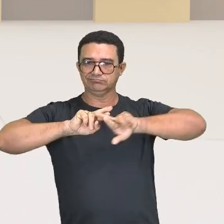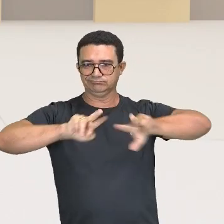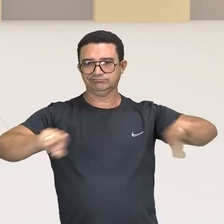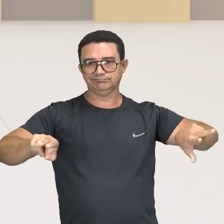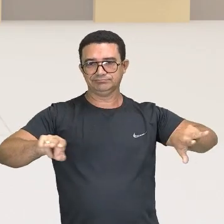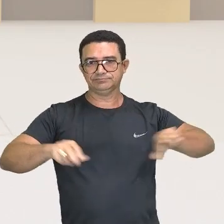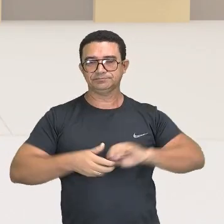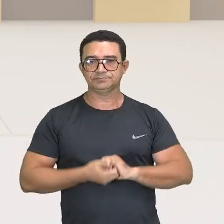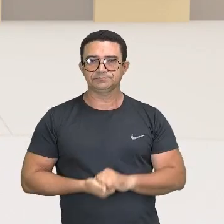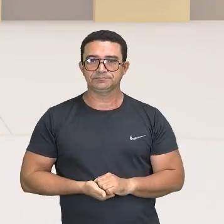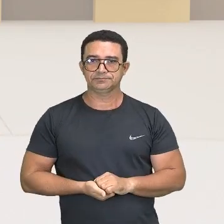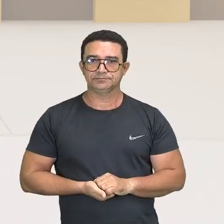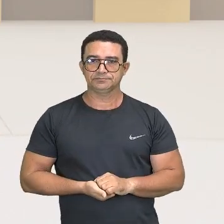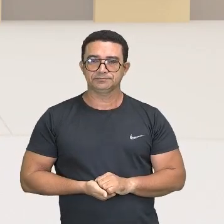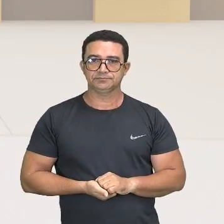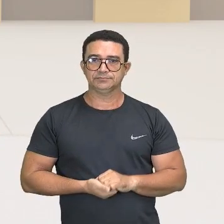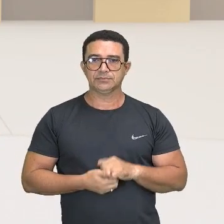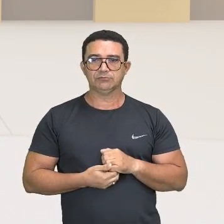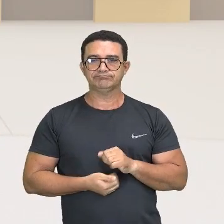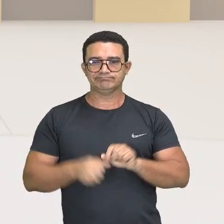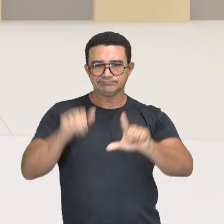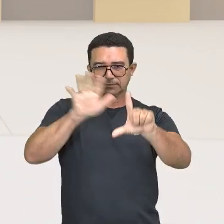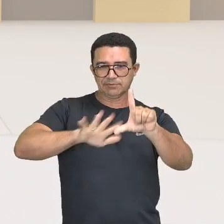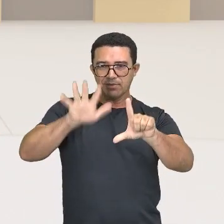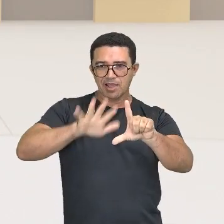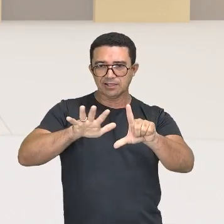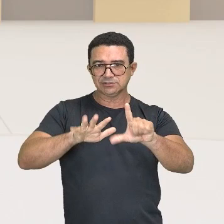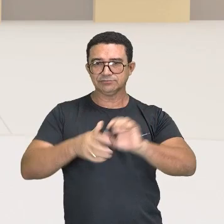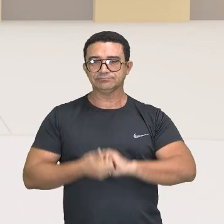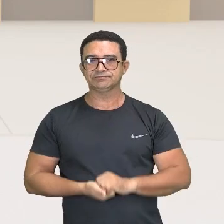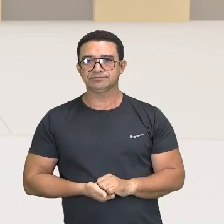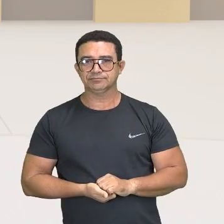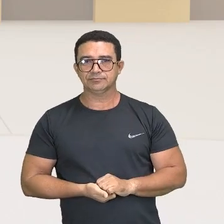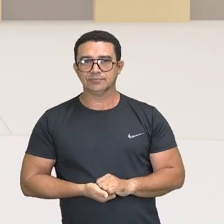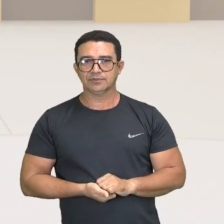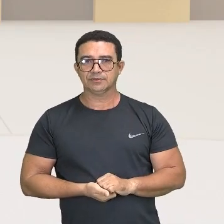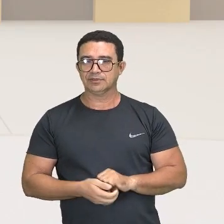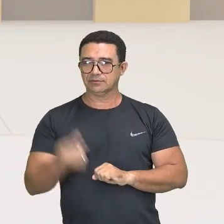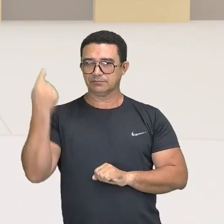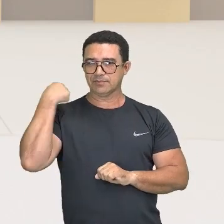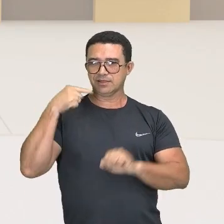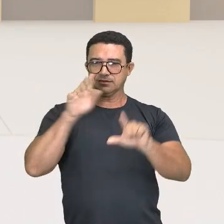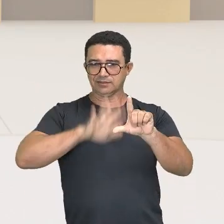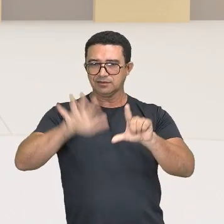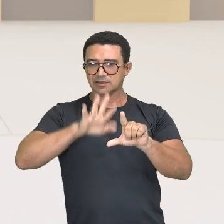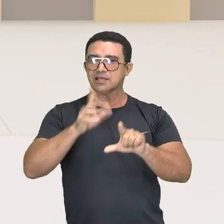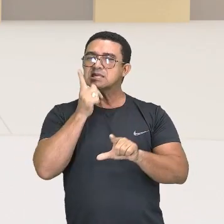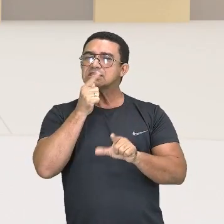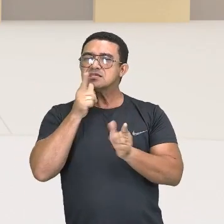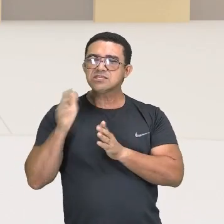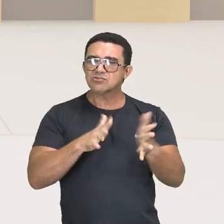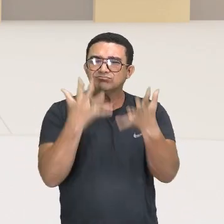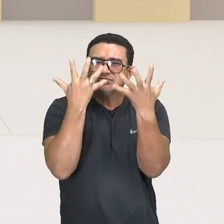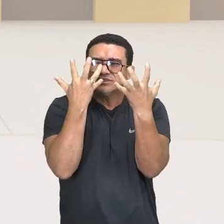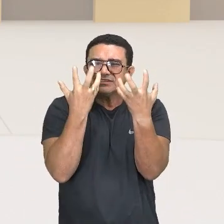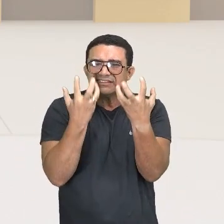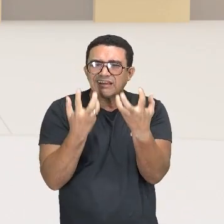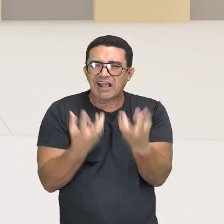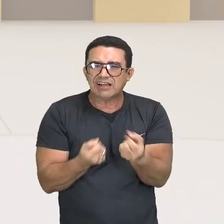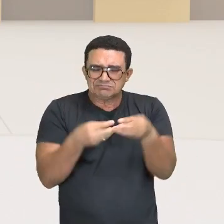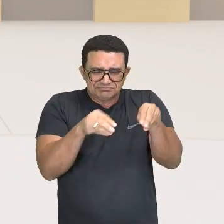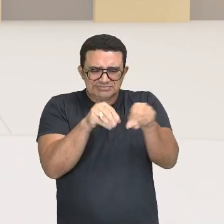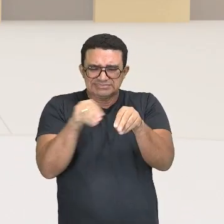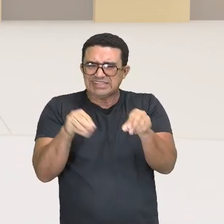Muito bem. Aí a gente pode observar nessas imagens, né, como a gente viu naquela outra imagem anterior, aquele rio secando, né, a gente viu ali aquele